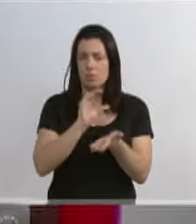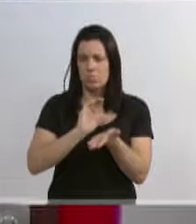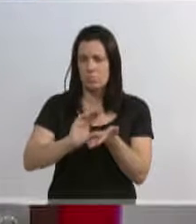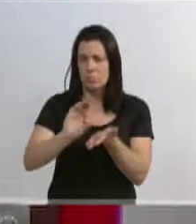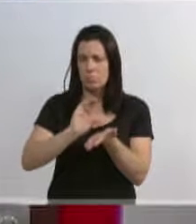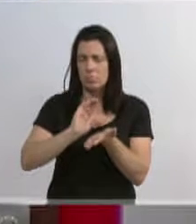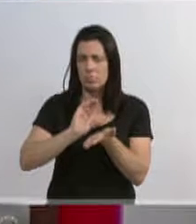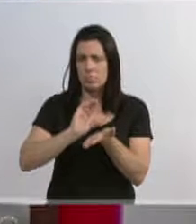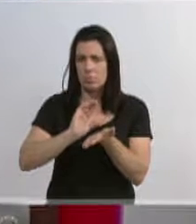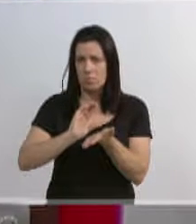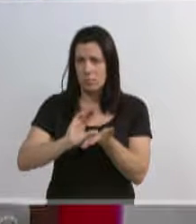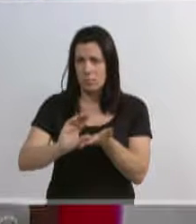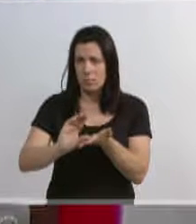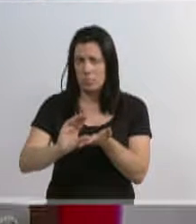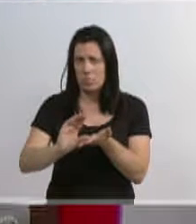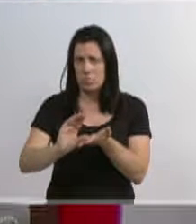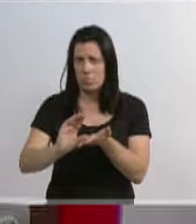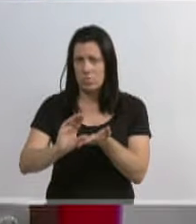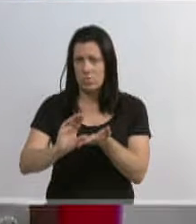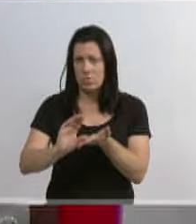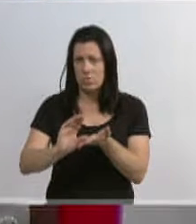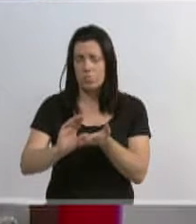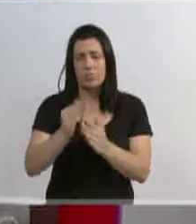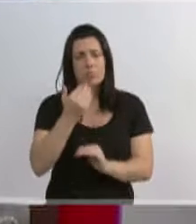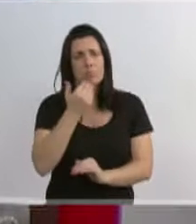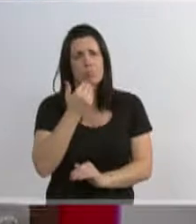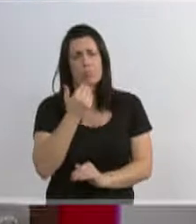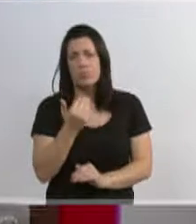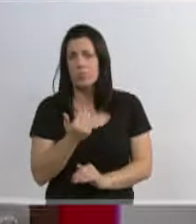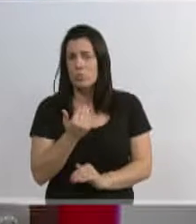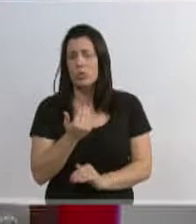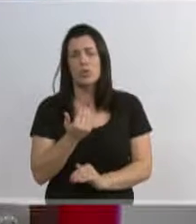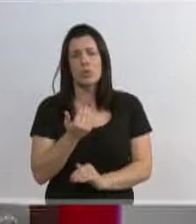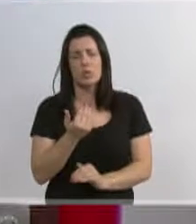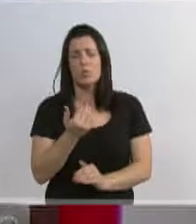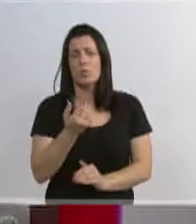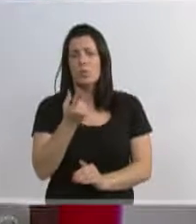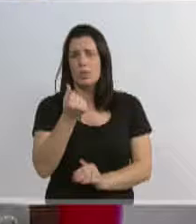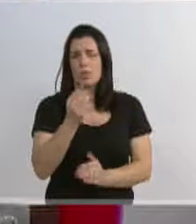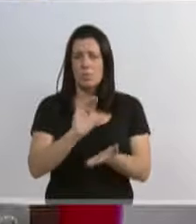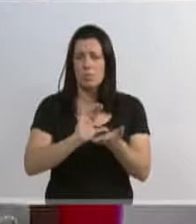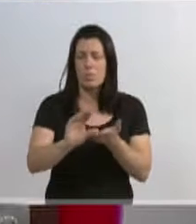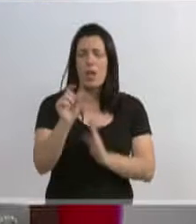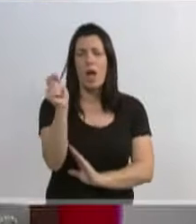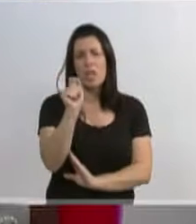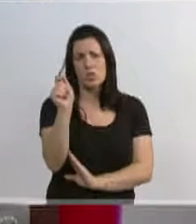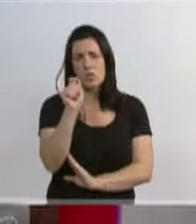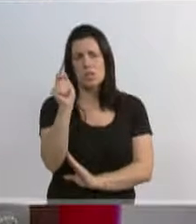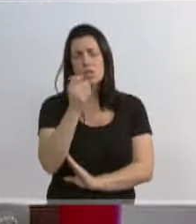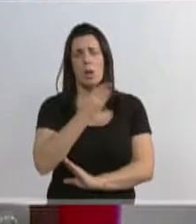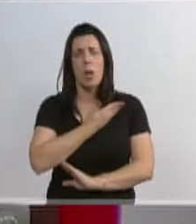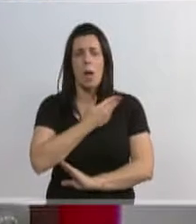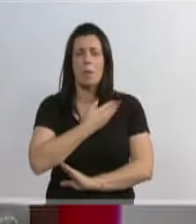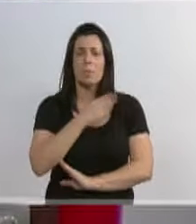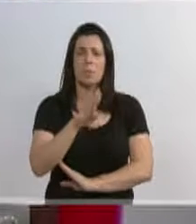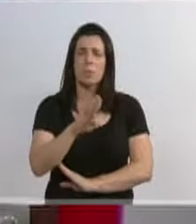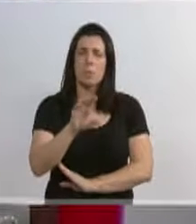Blumenau Esporte Clube, que seja repassado para a Associação Amigos do BEC. É uma associação de utilidade pública que está em